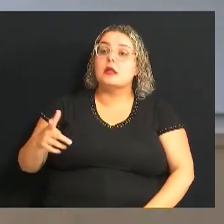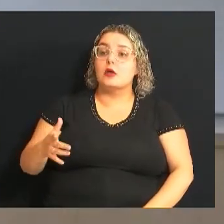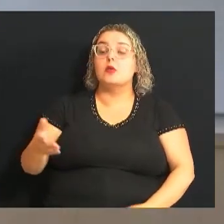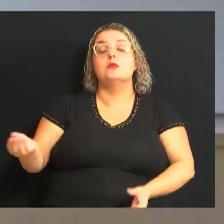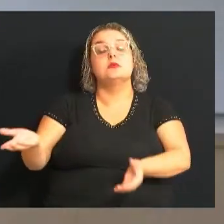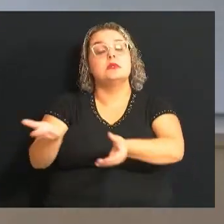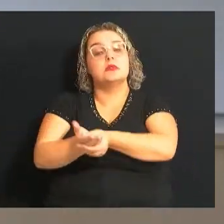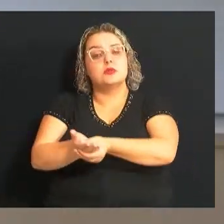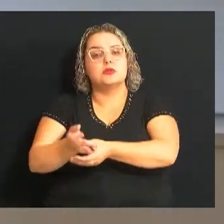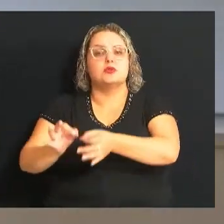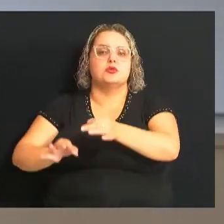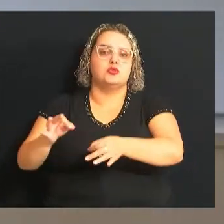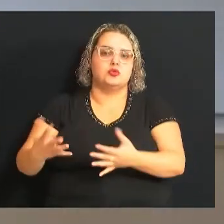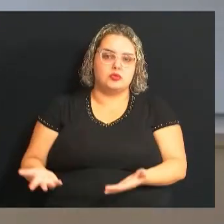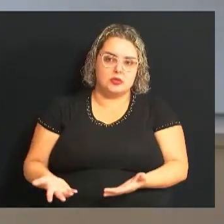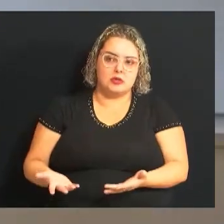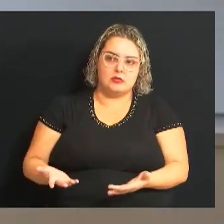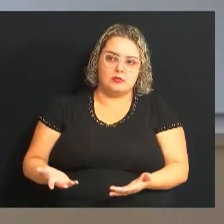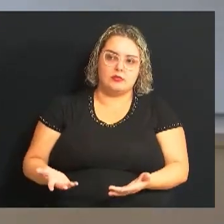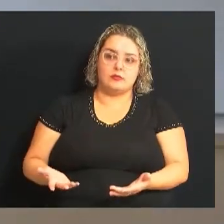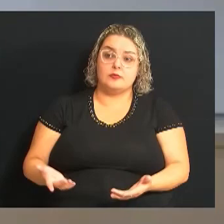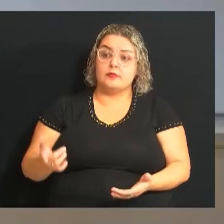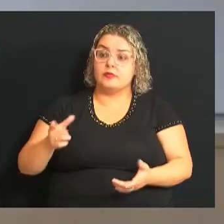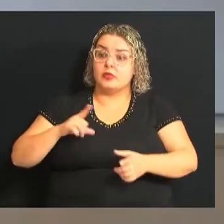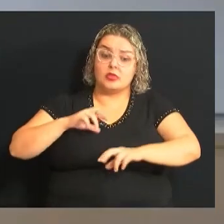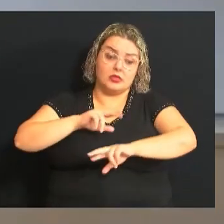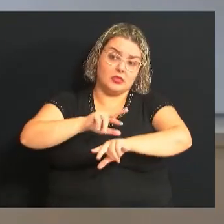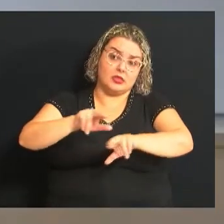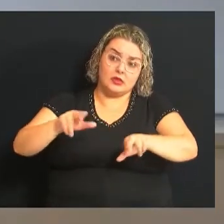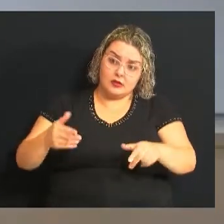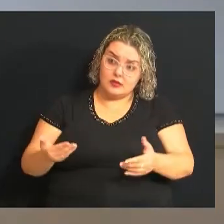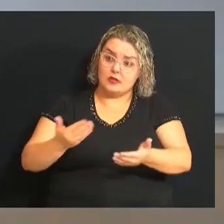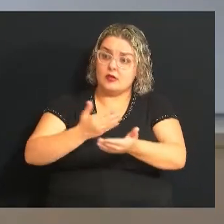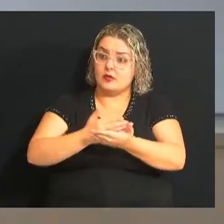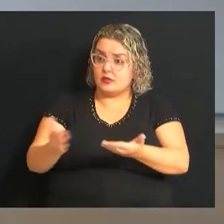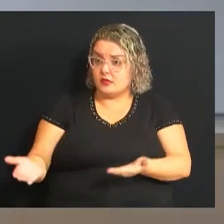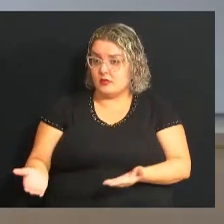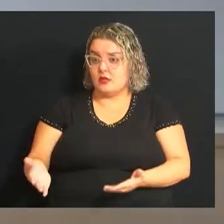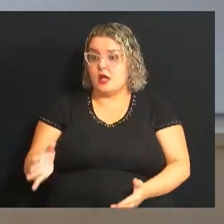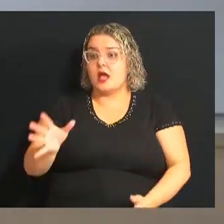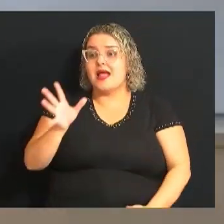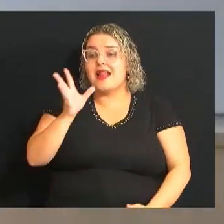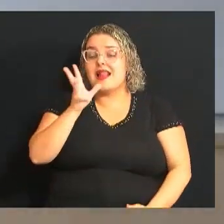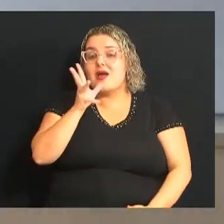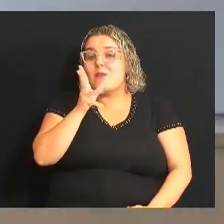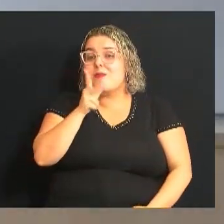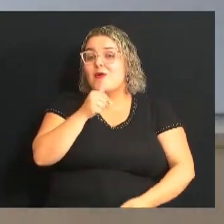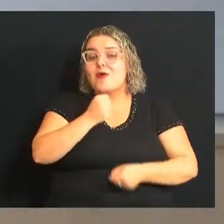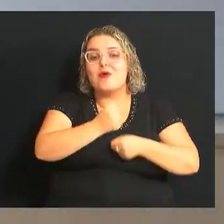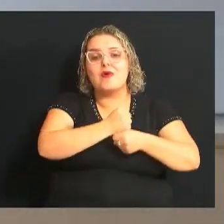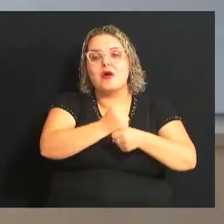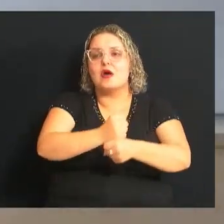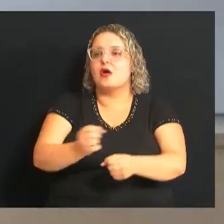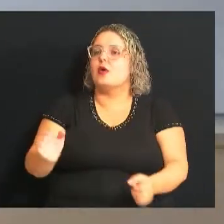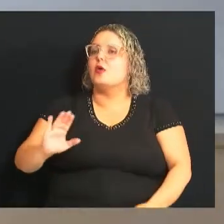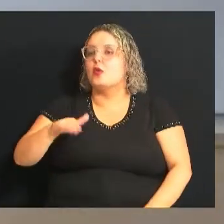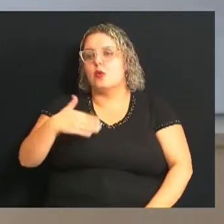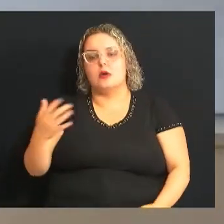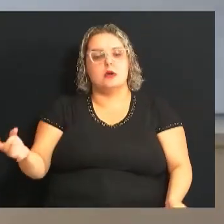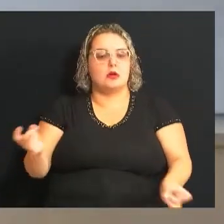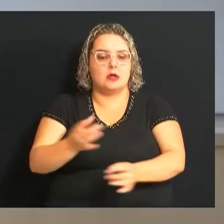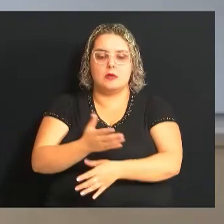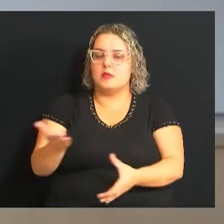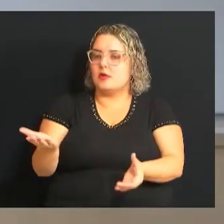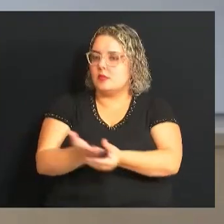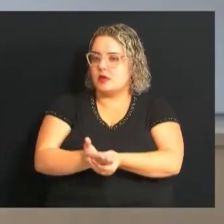judiciário, como tem muitos e o judiciário está abarrotado, eles demoram anos. Quando acabar esse processo, mesmo que a